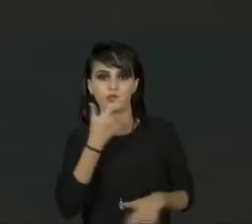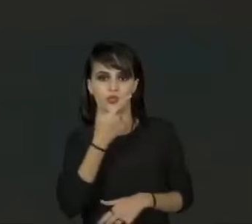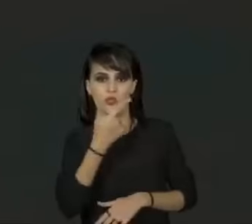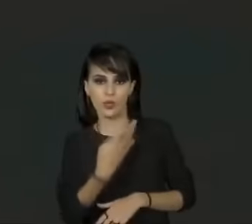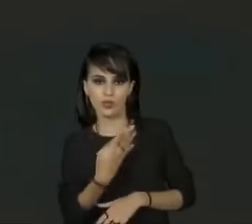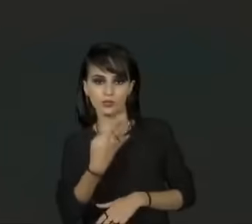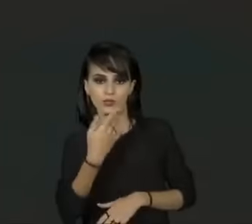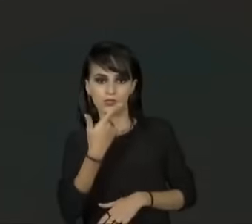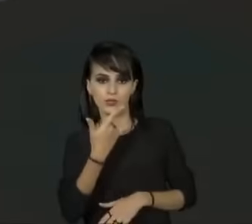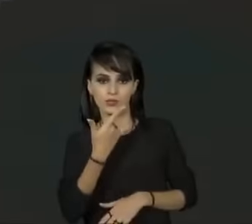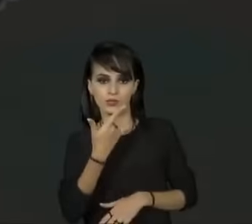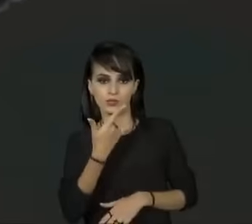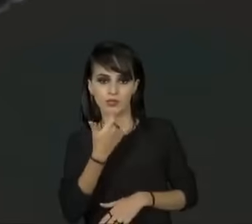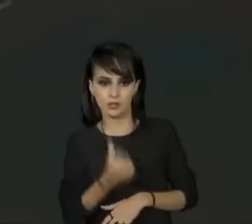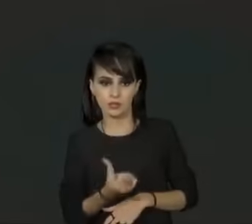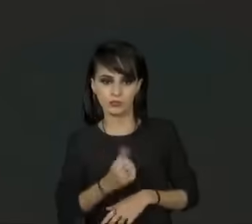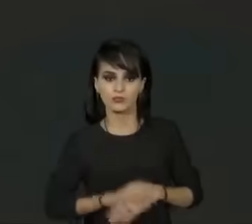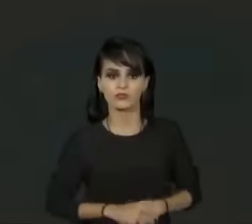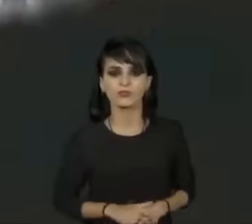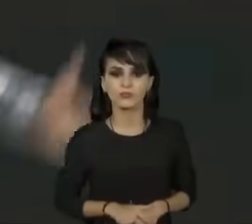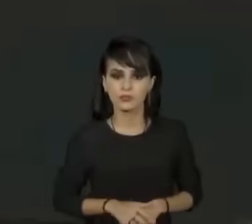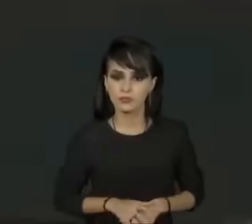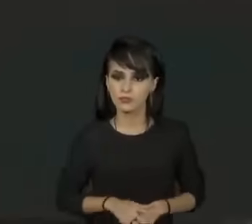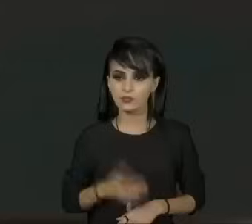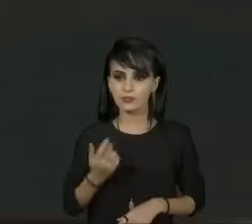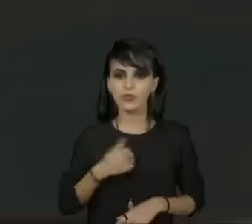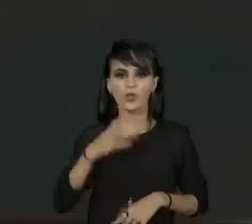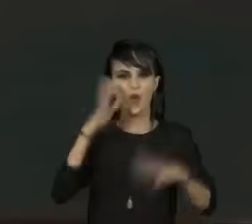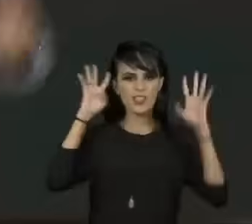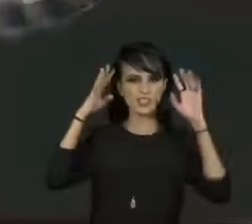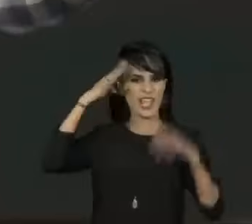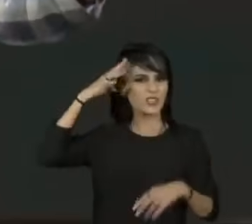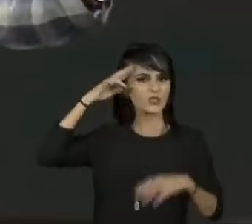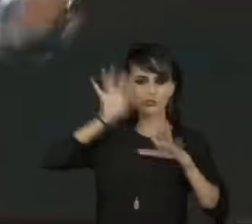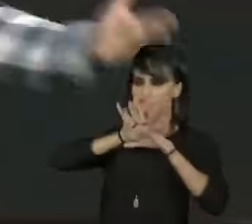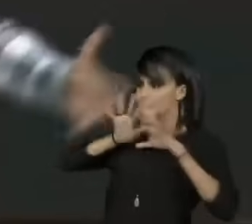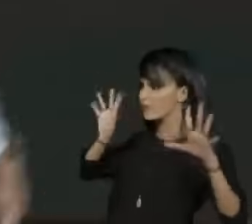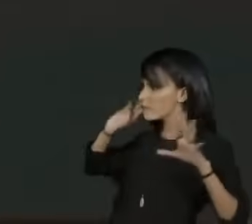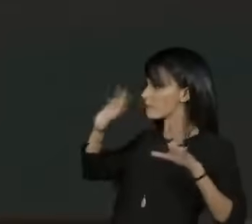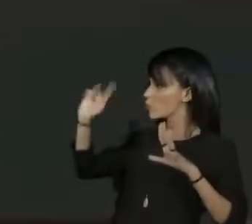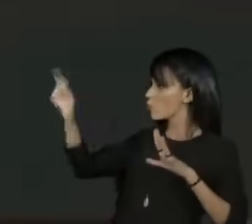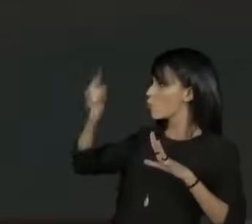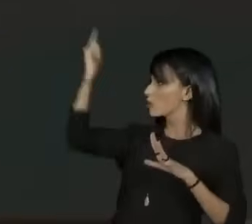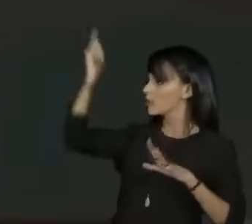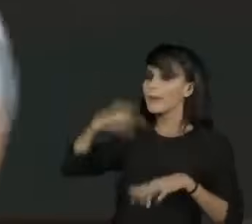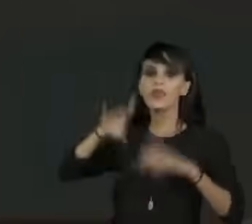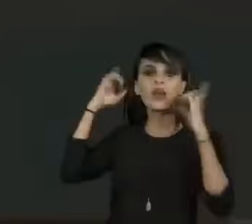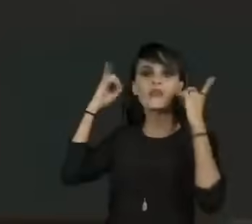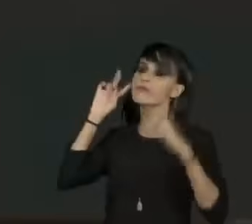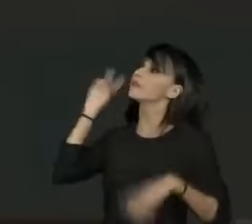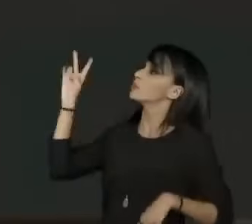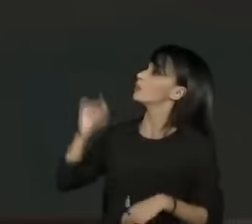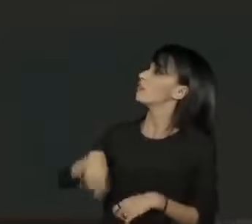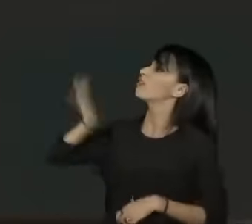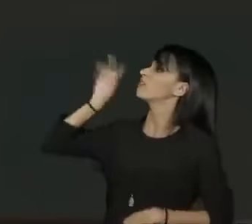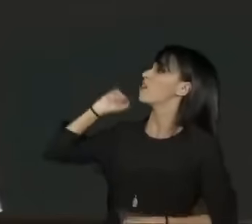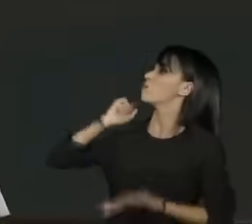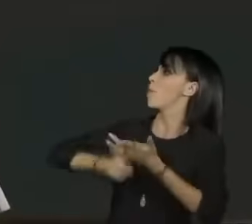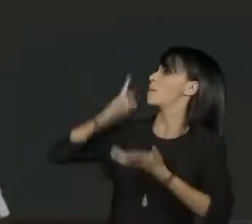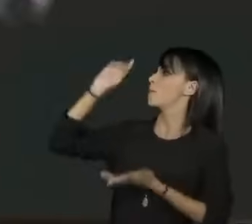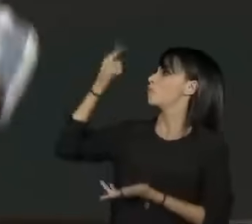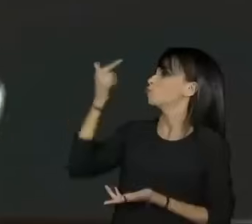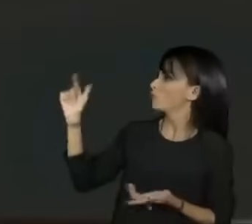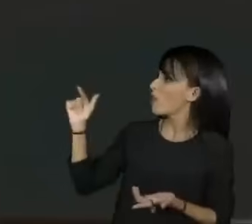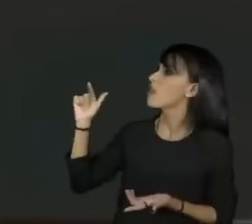o exército tava vendo goli dav tava vendo a mesma coisa mas Davi viu o que ninguém viu quem é esse incircunciso para